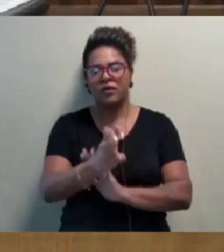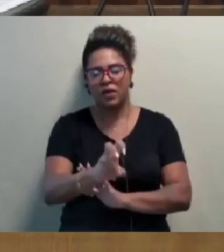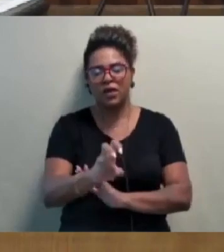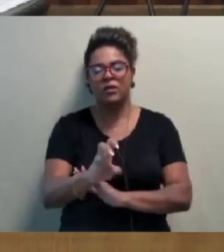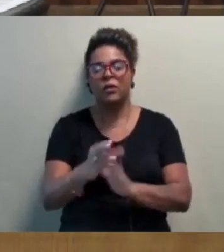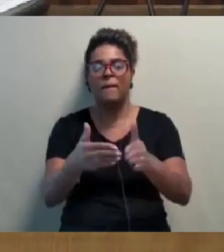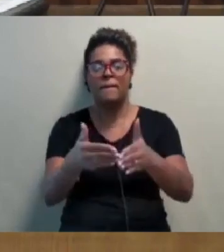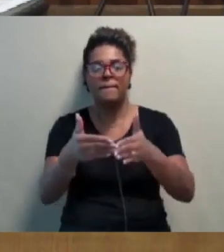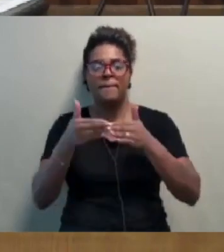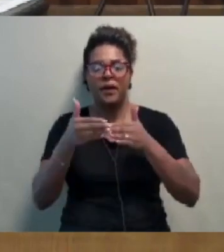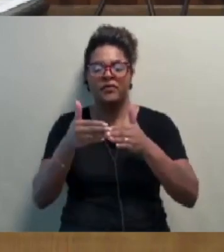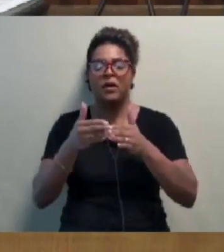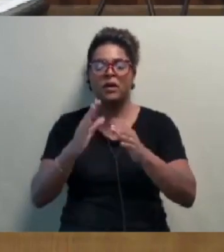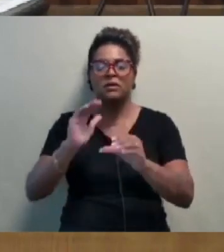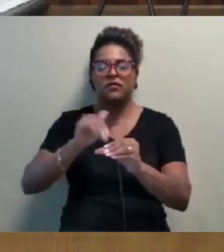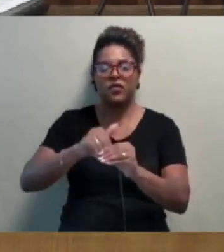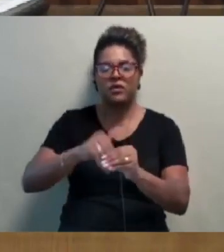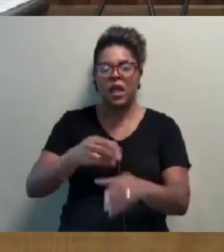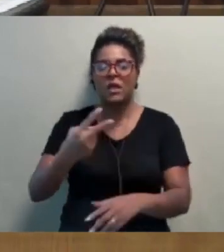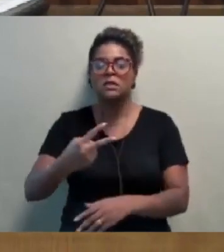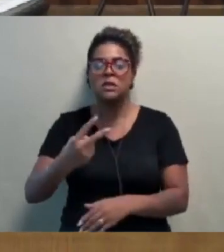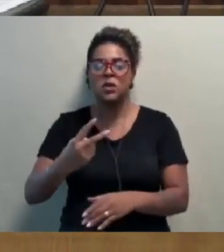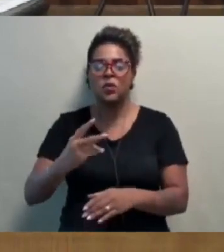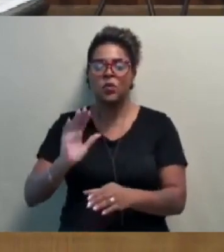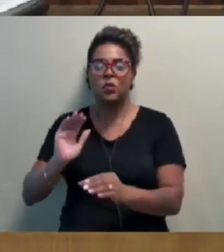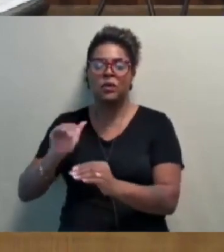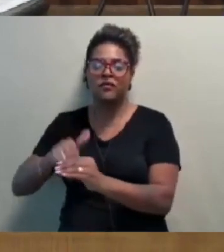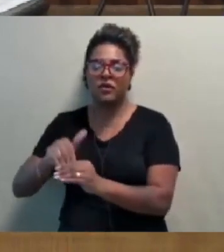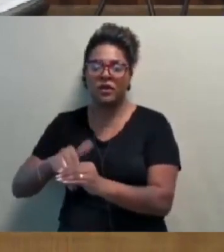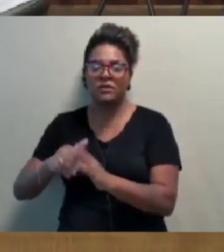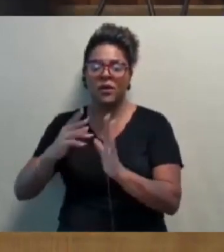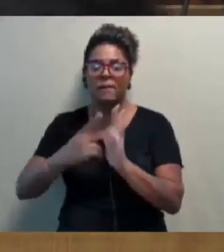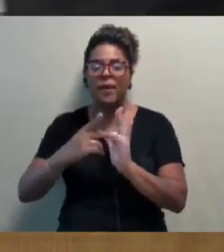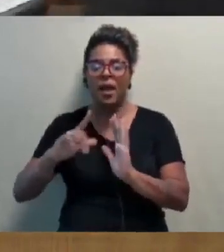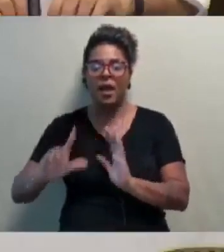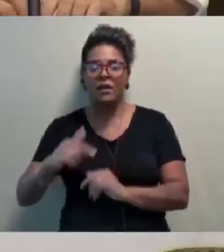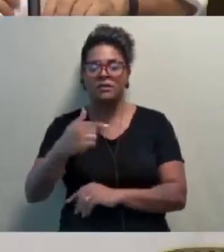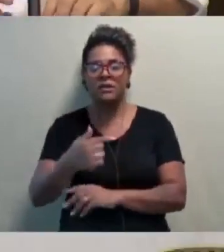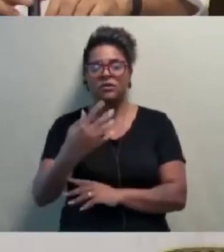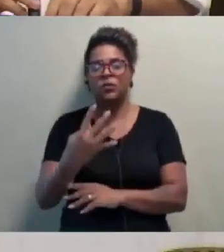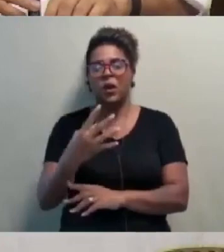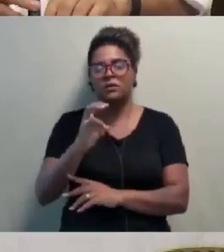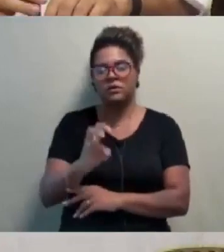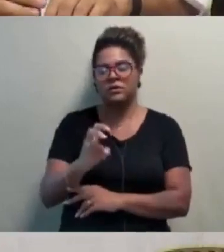em segundo turno, o projeto de lei 745, de 2023.